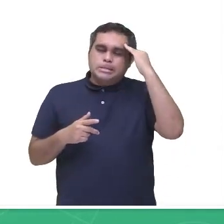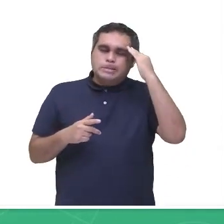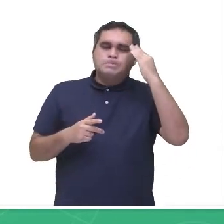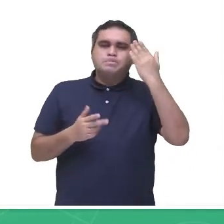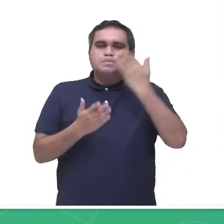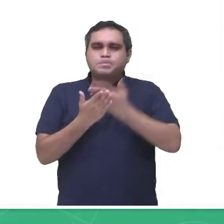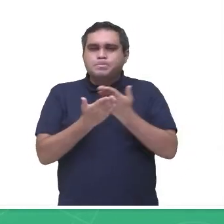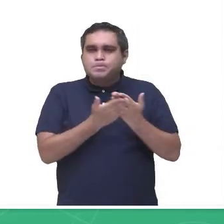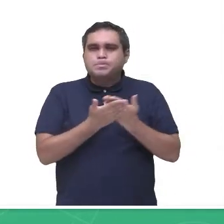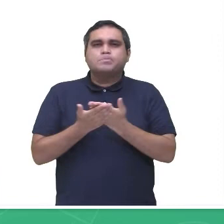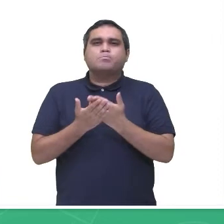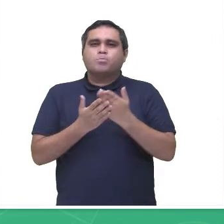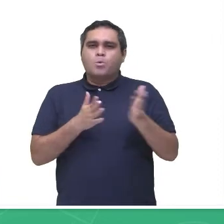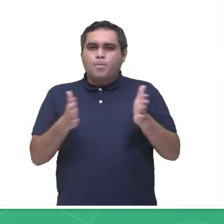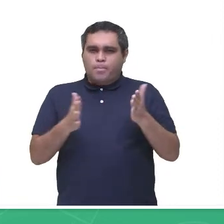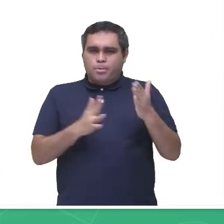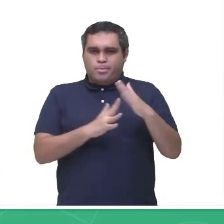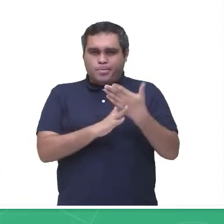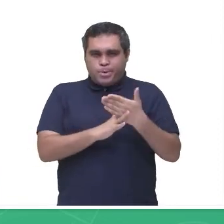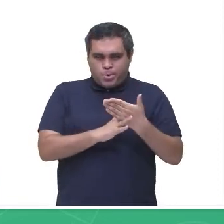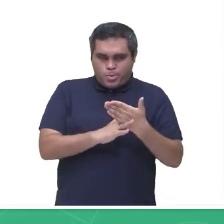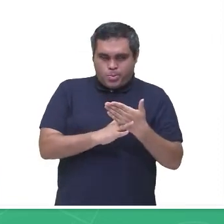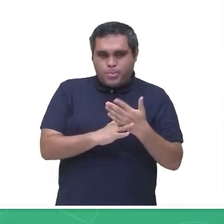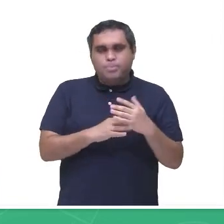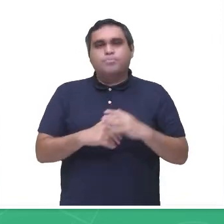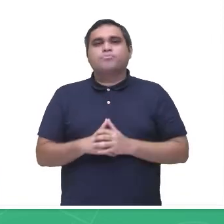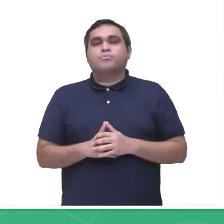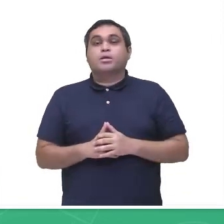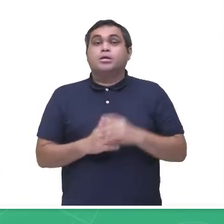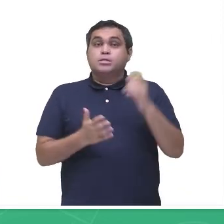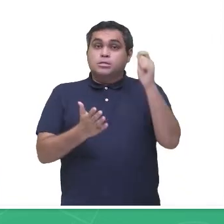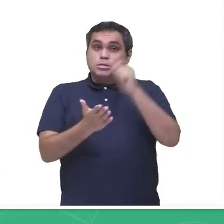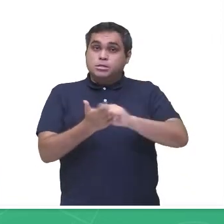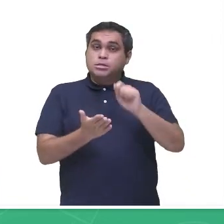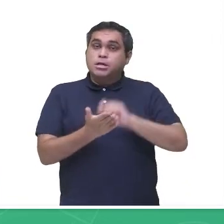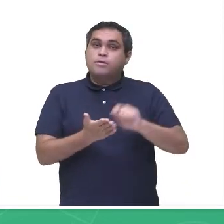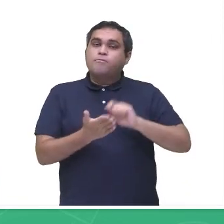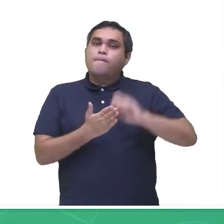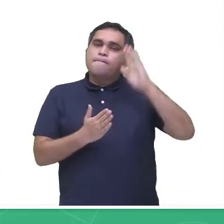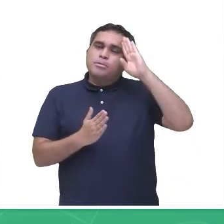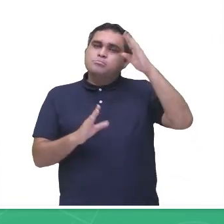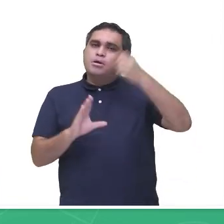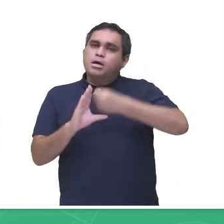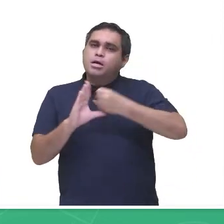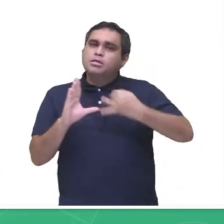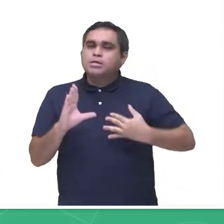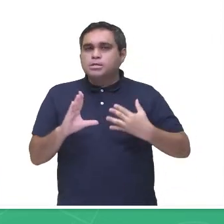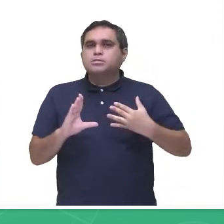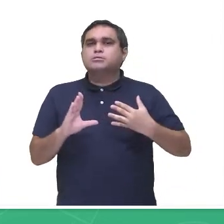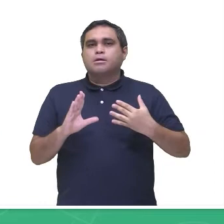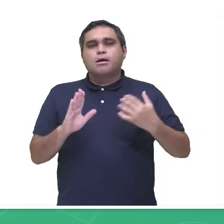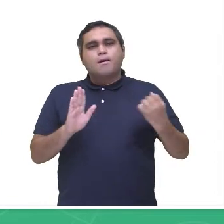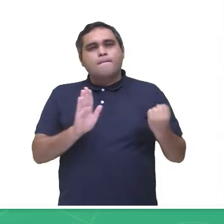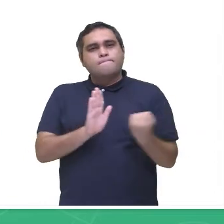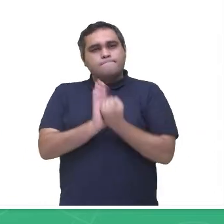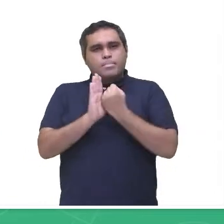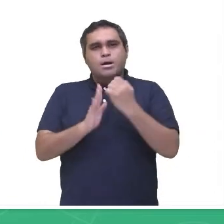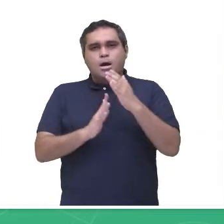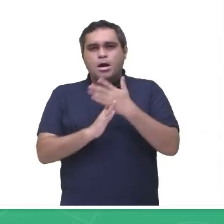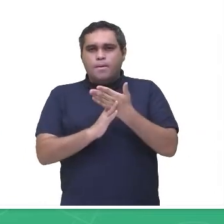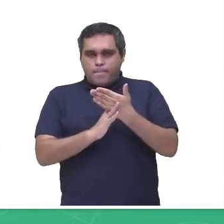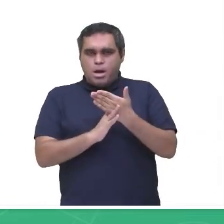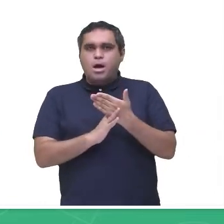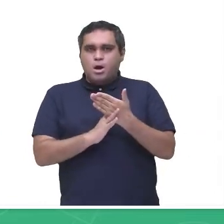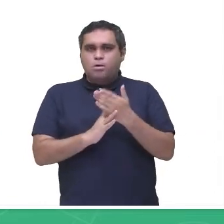diversidade artística do período que envolve o barroco, escreva as principais características que marcaram este período